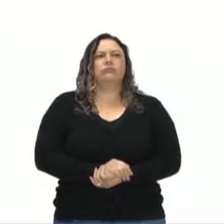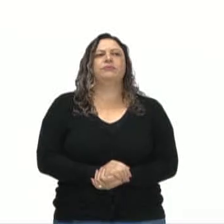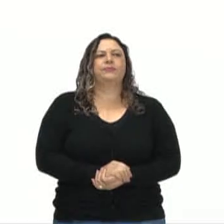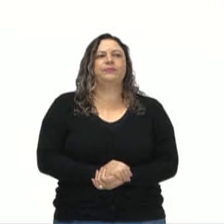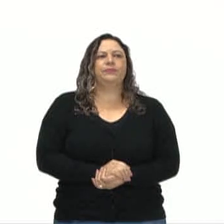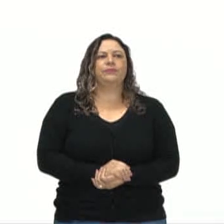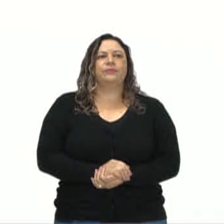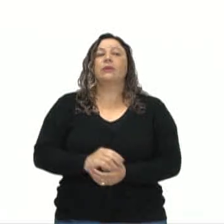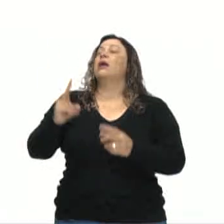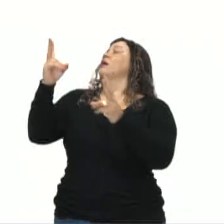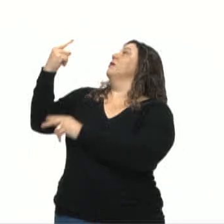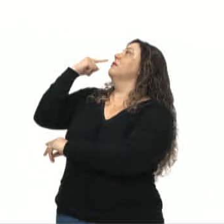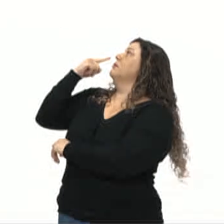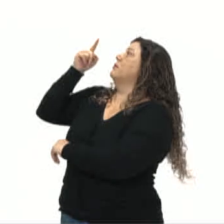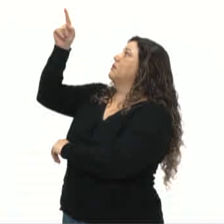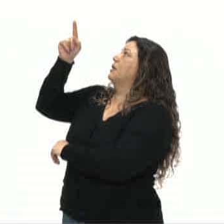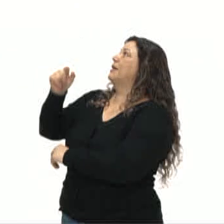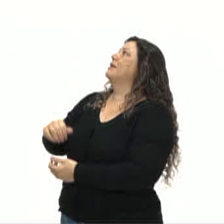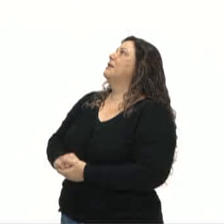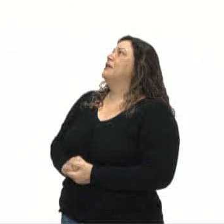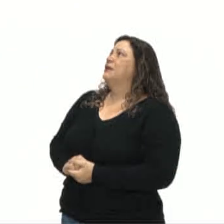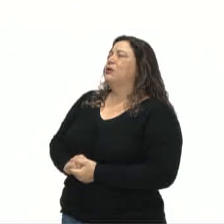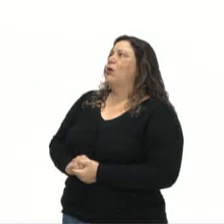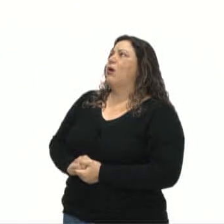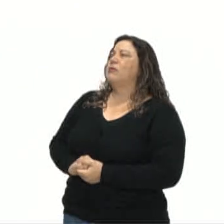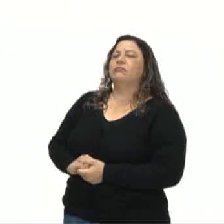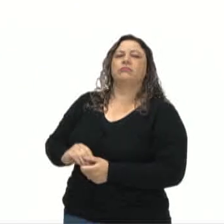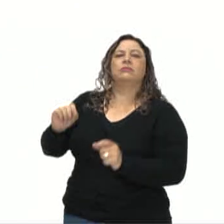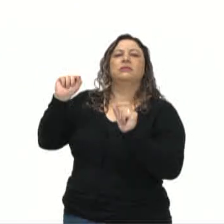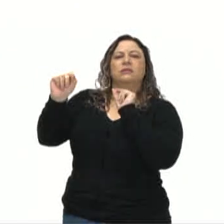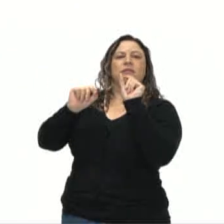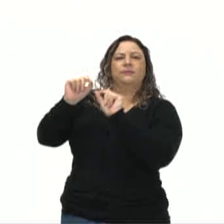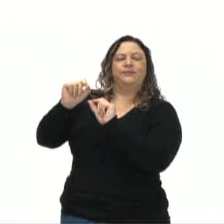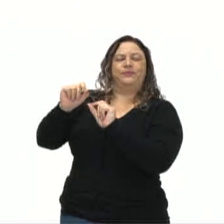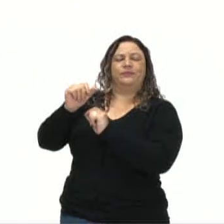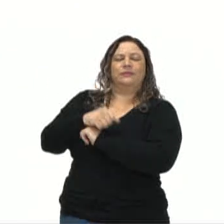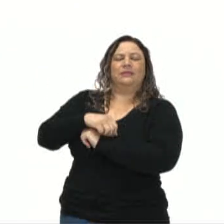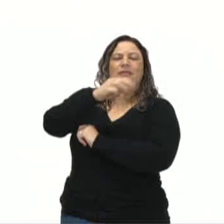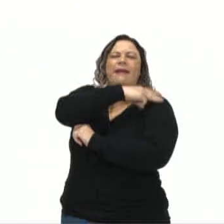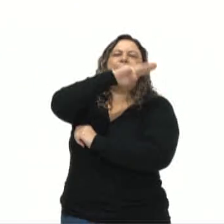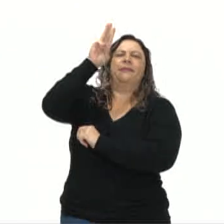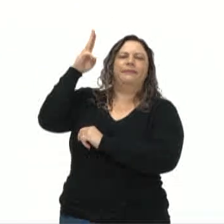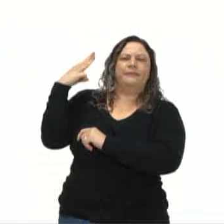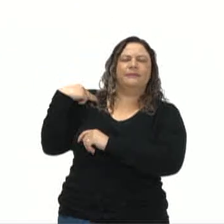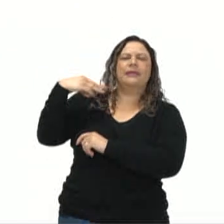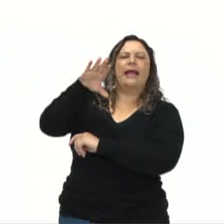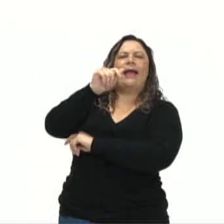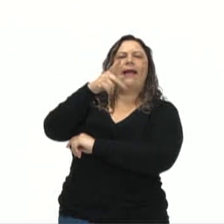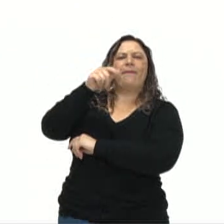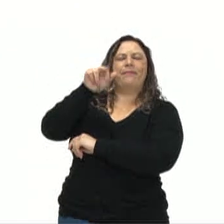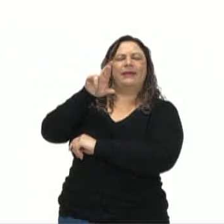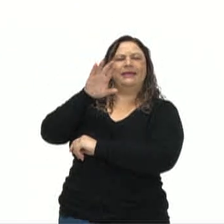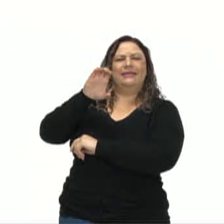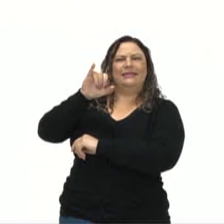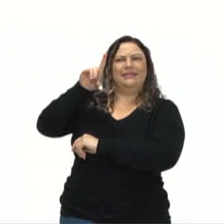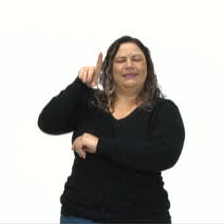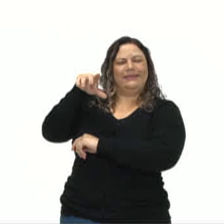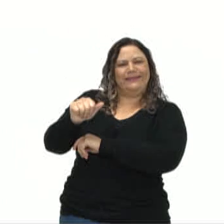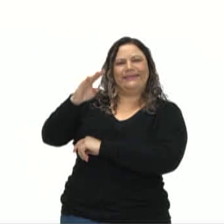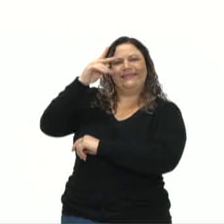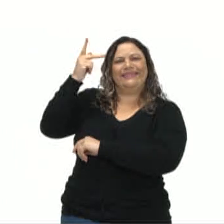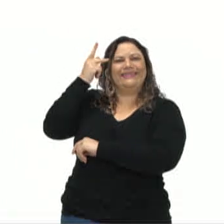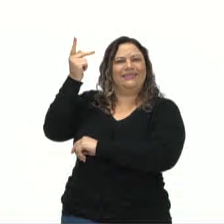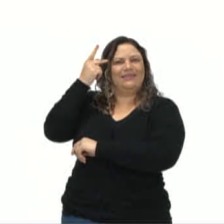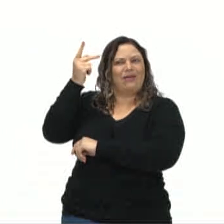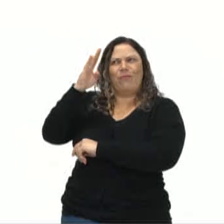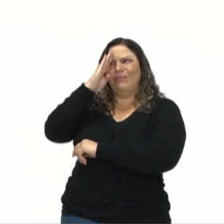Veja, nessa imagem a gente vê a Basílica de Nossa Senhora Aparecida, né, em São Paulo, que é um dos principais